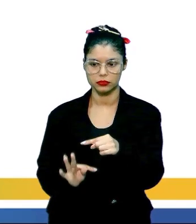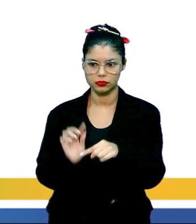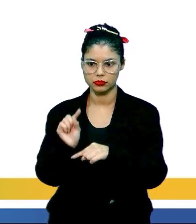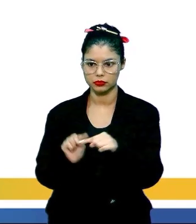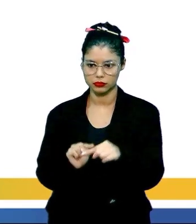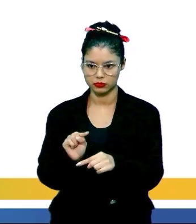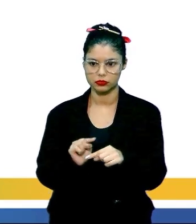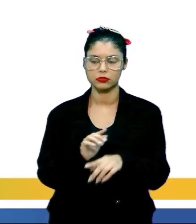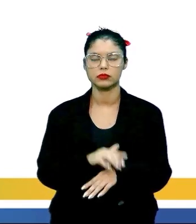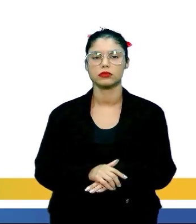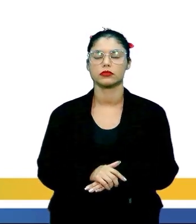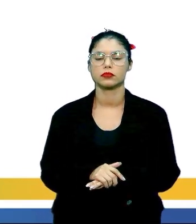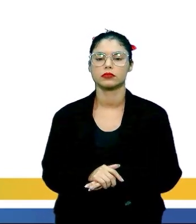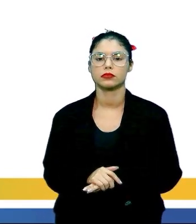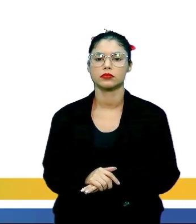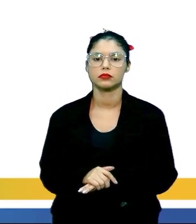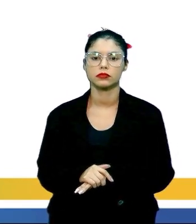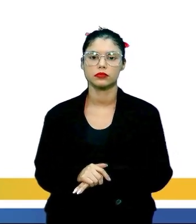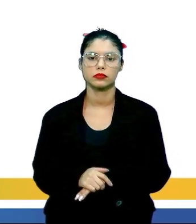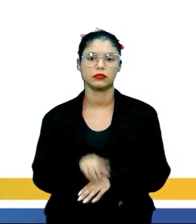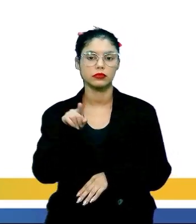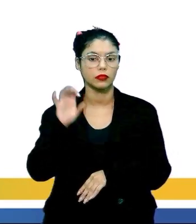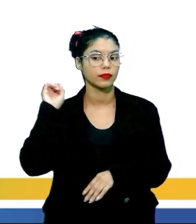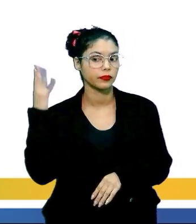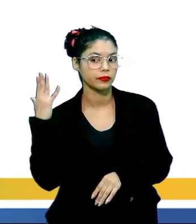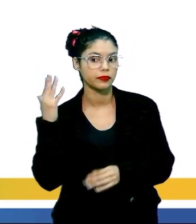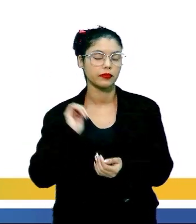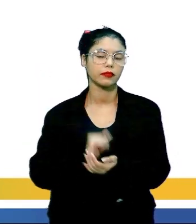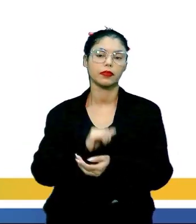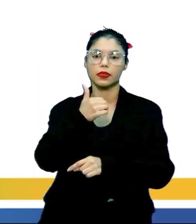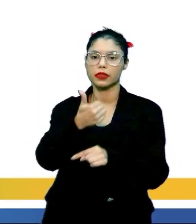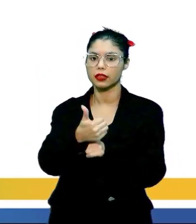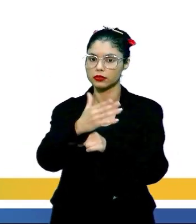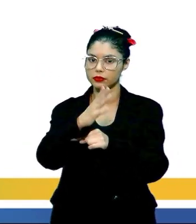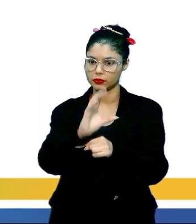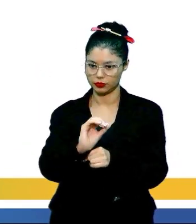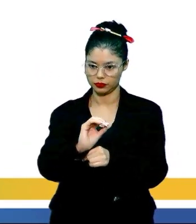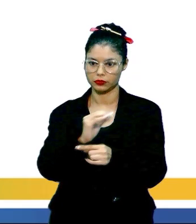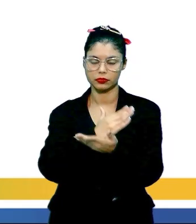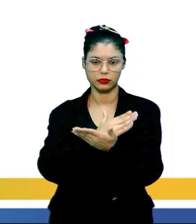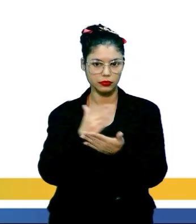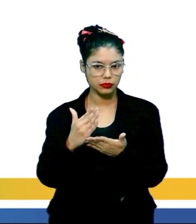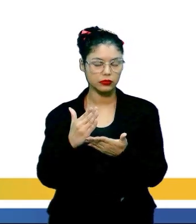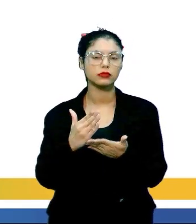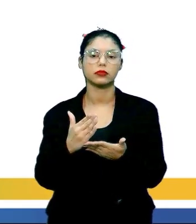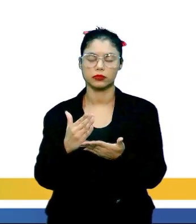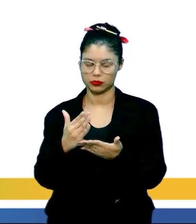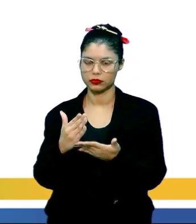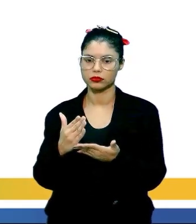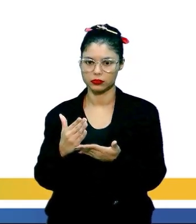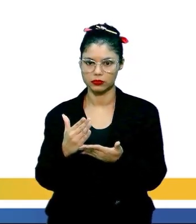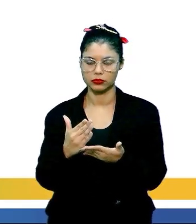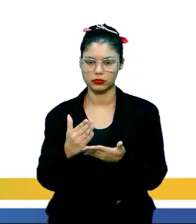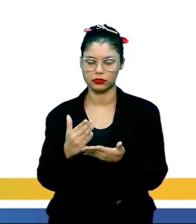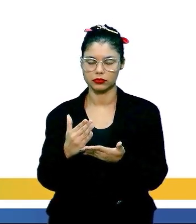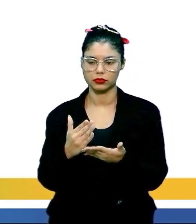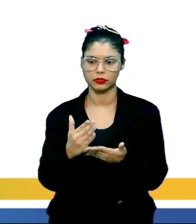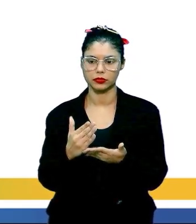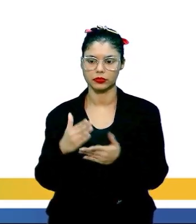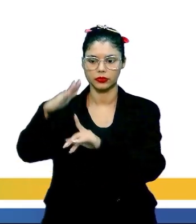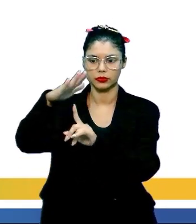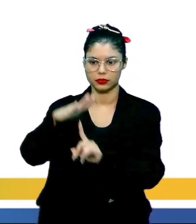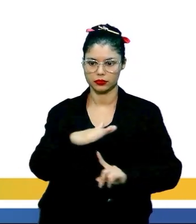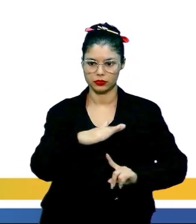pela variação do tempo. Neste caso, a velocidade inicial ela parte do momento que